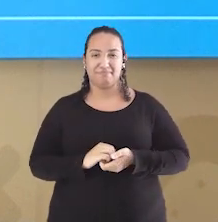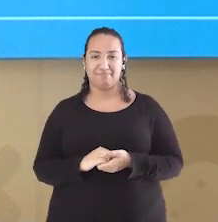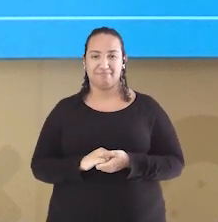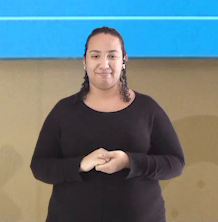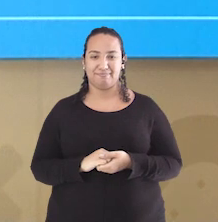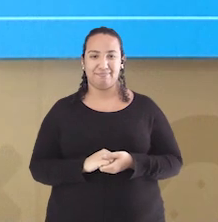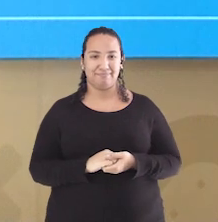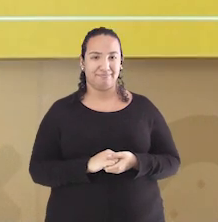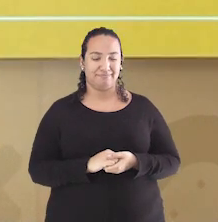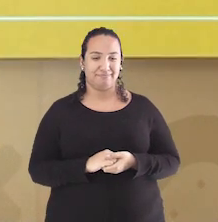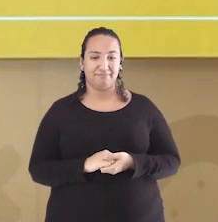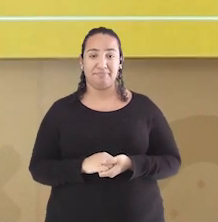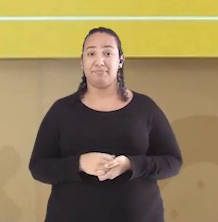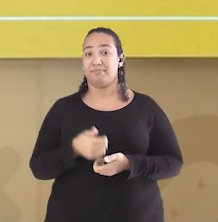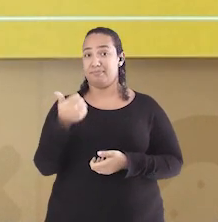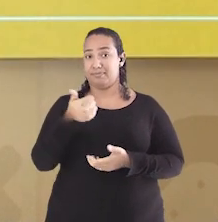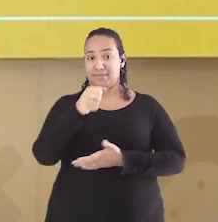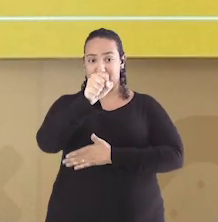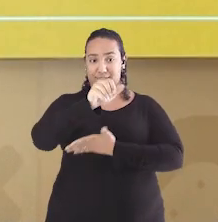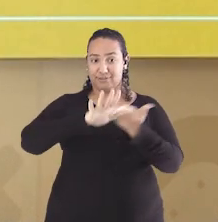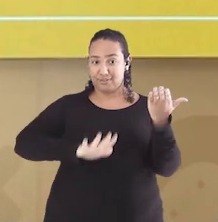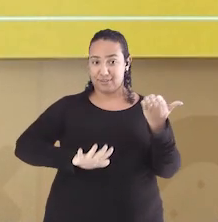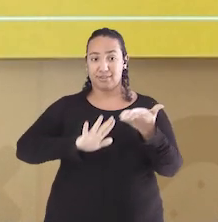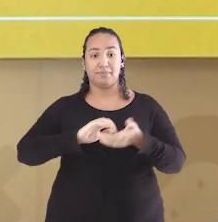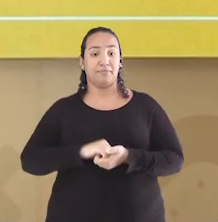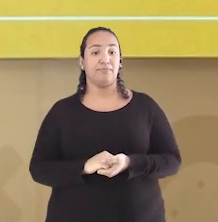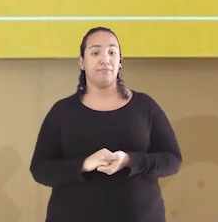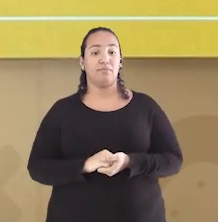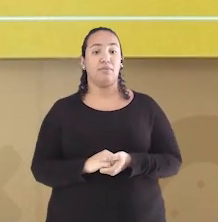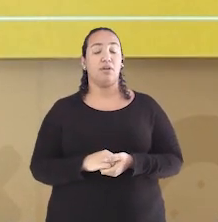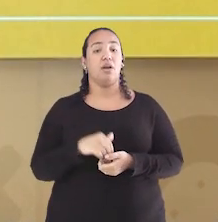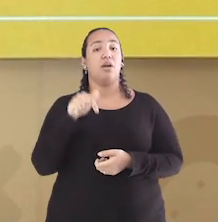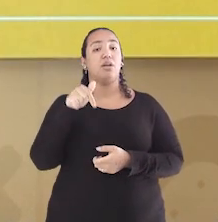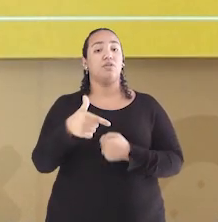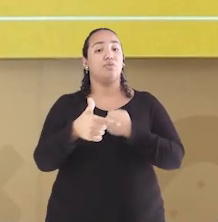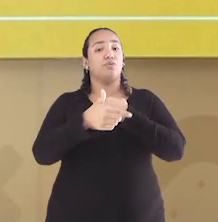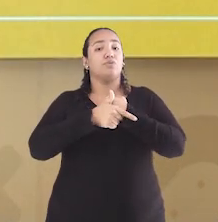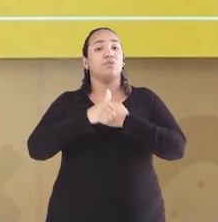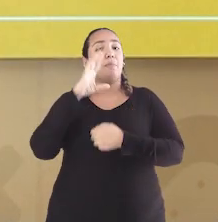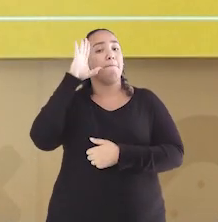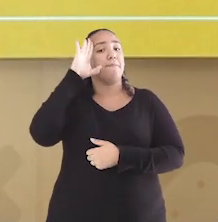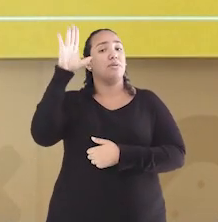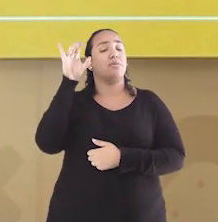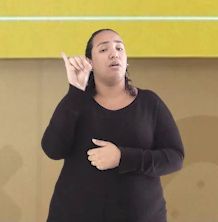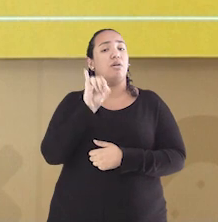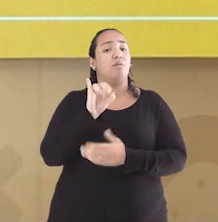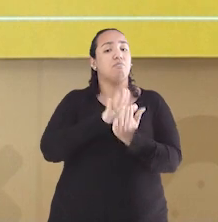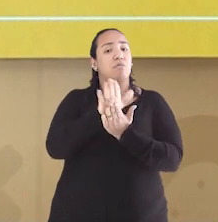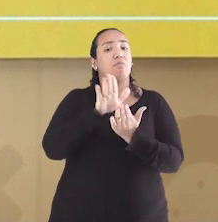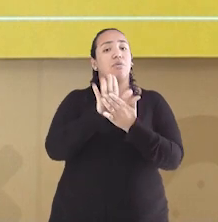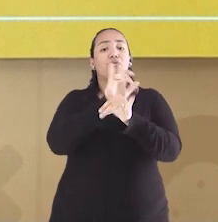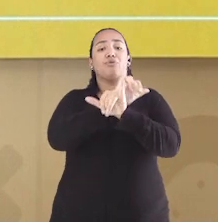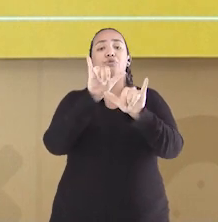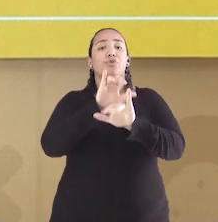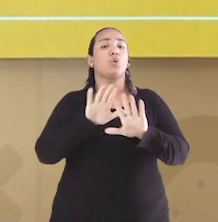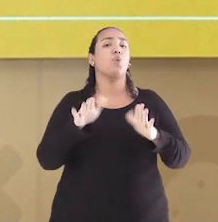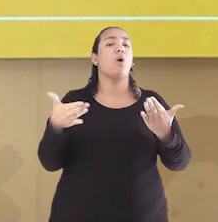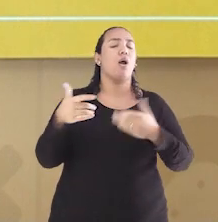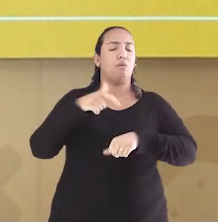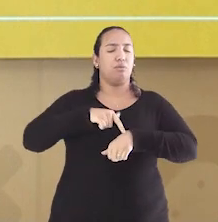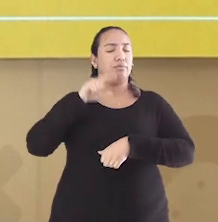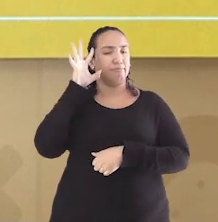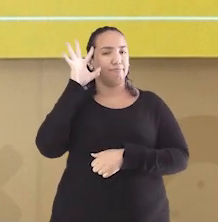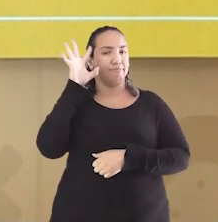agora? Questão 1. Qual é a principal função do anúncio publicitário?